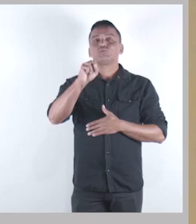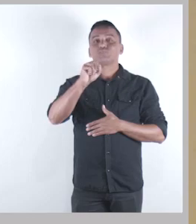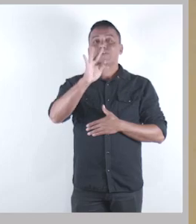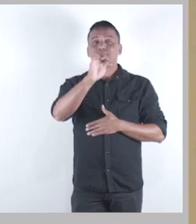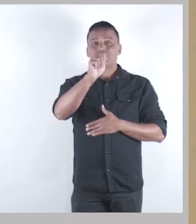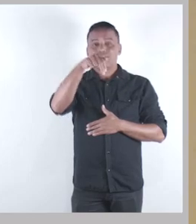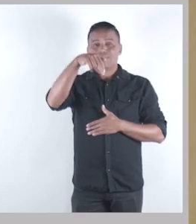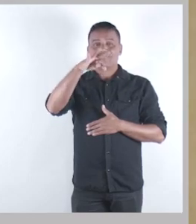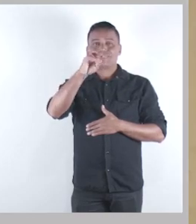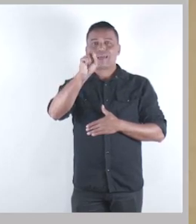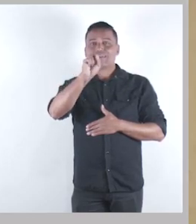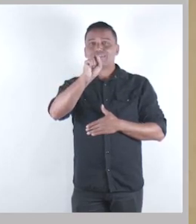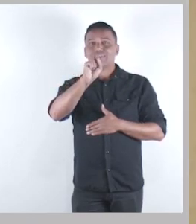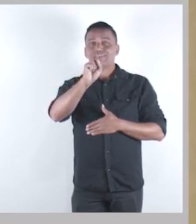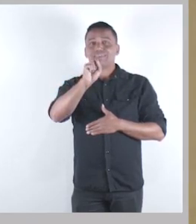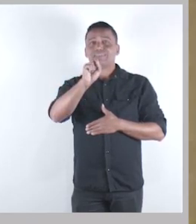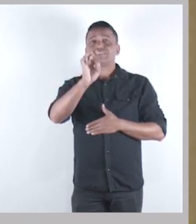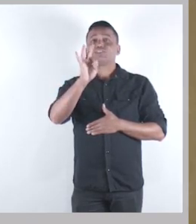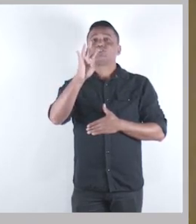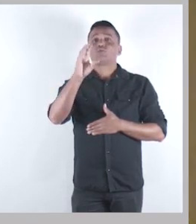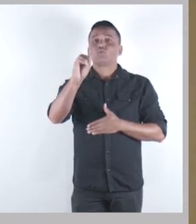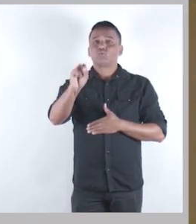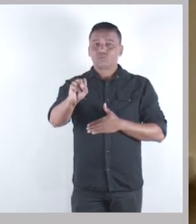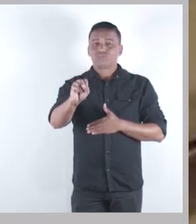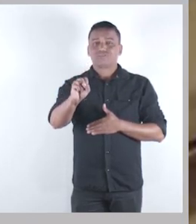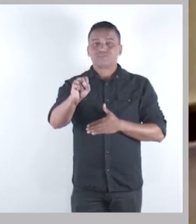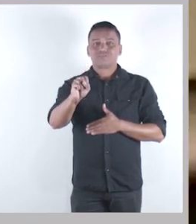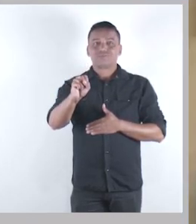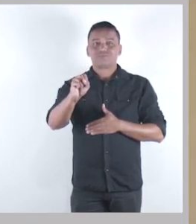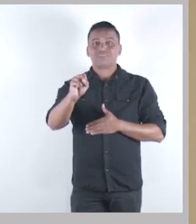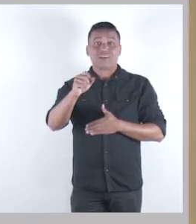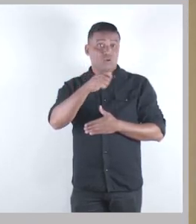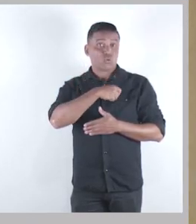Fantástico. Contos de Fantástico.